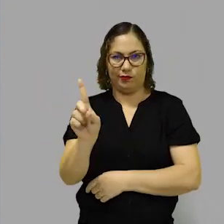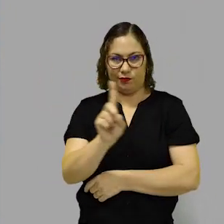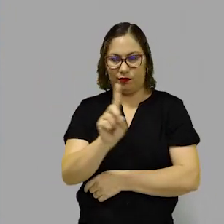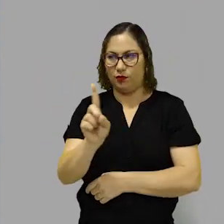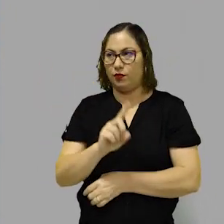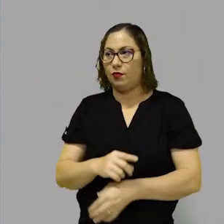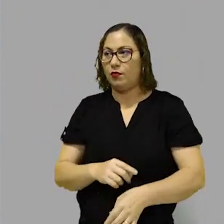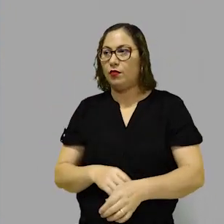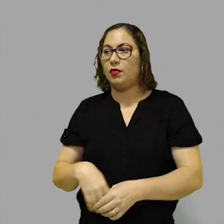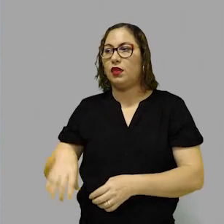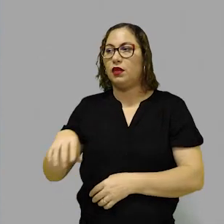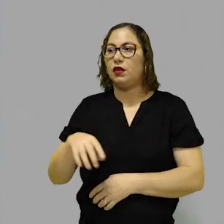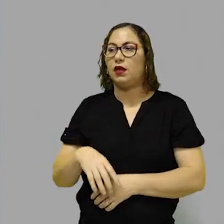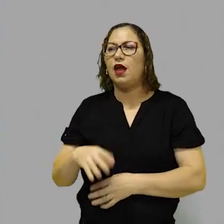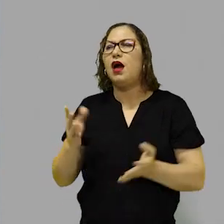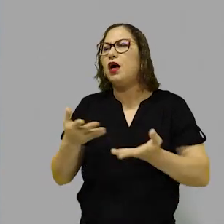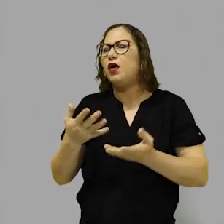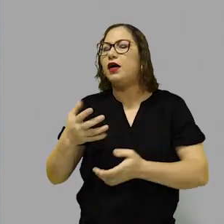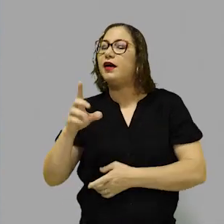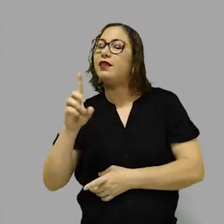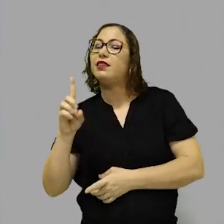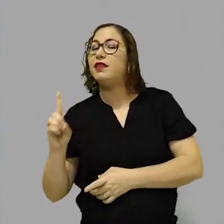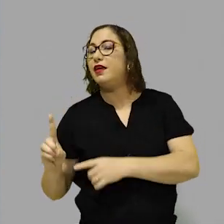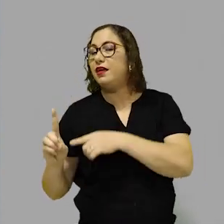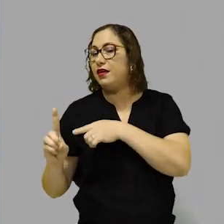para a letra D de dado primeiro.